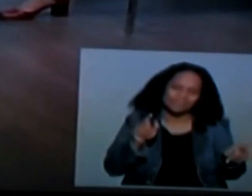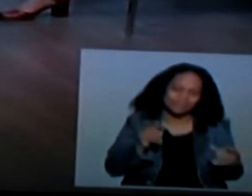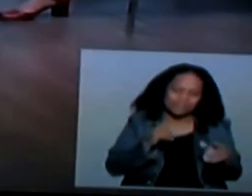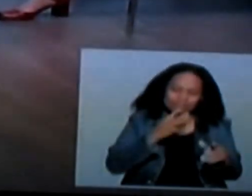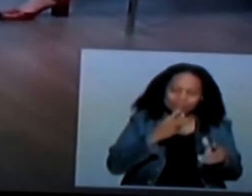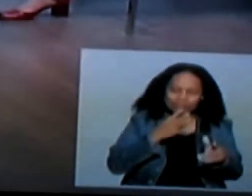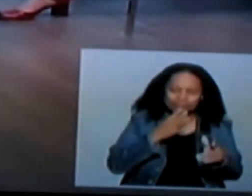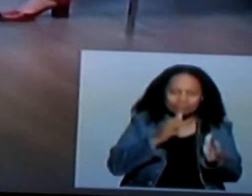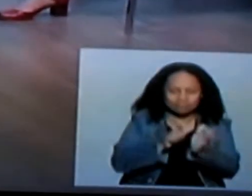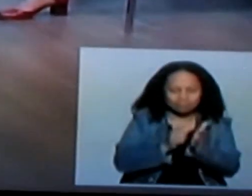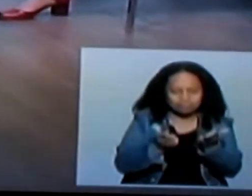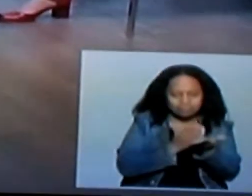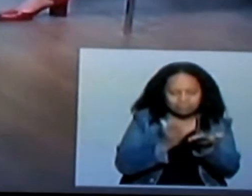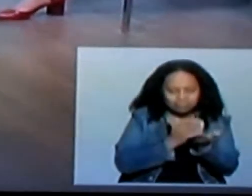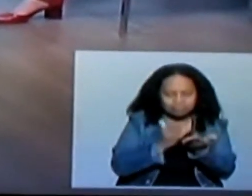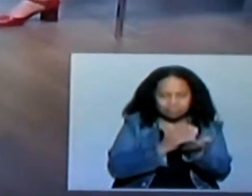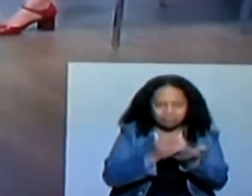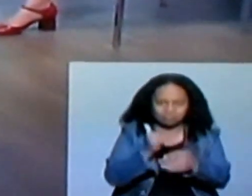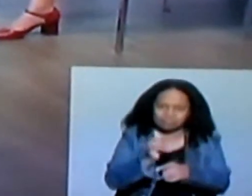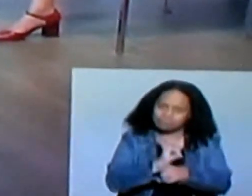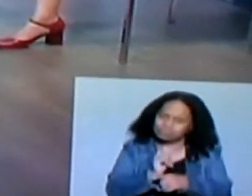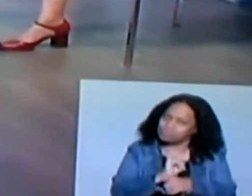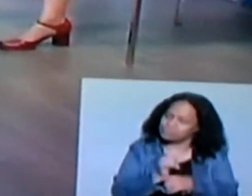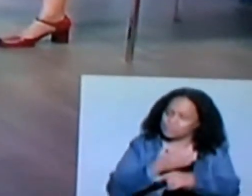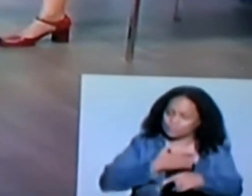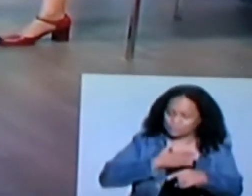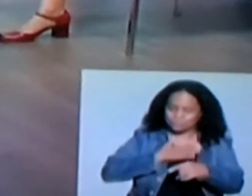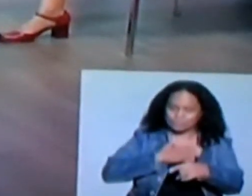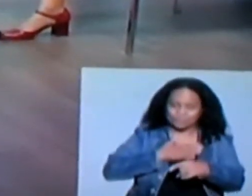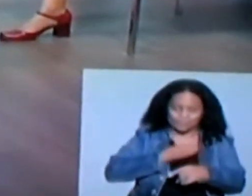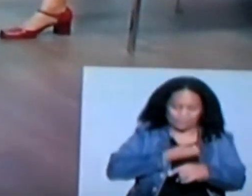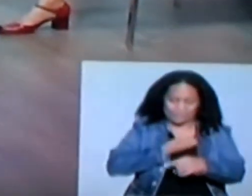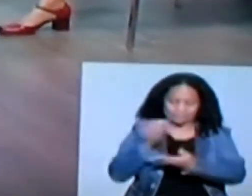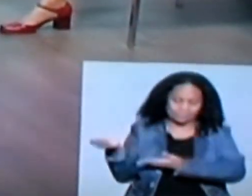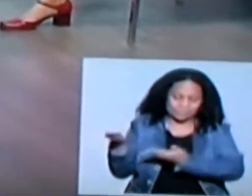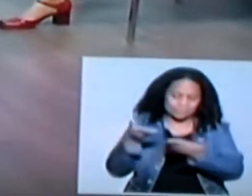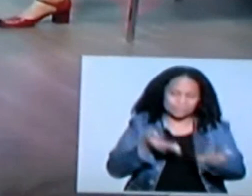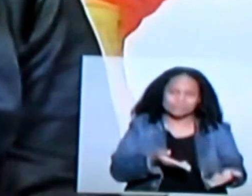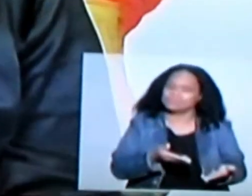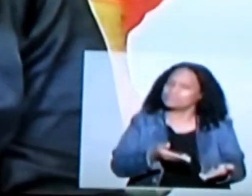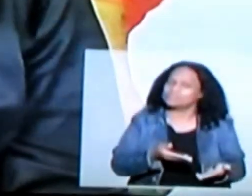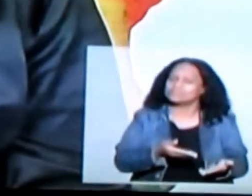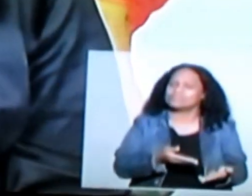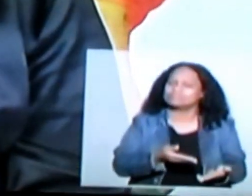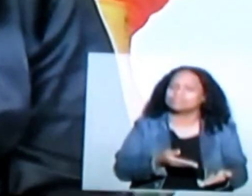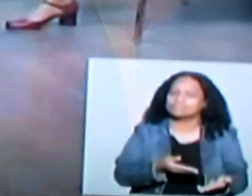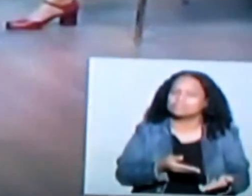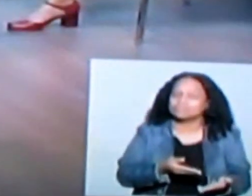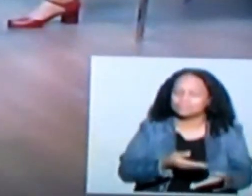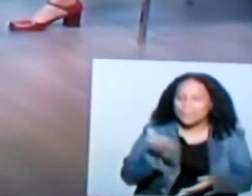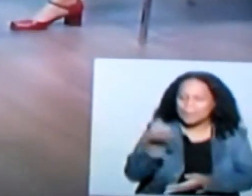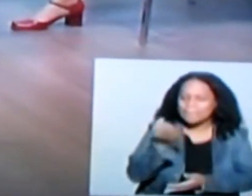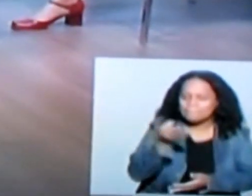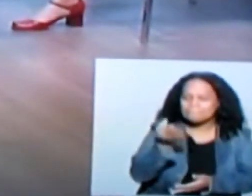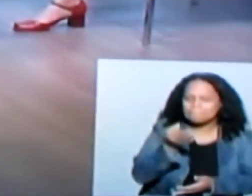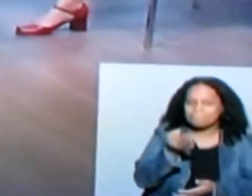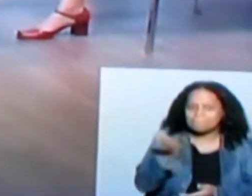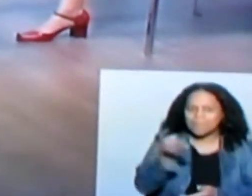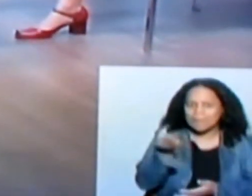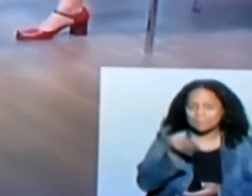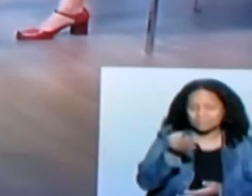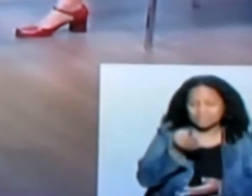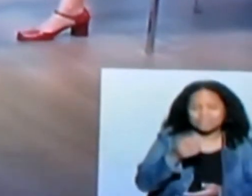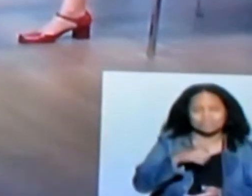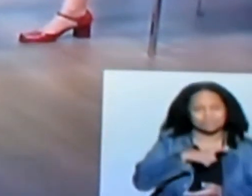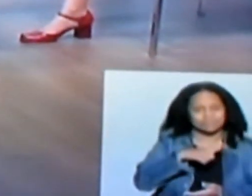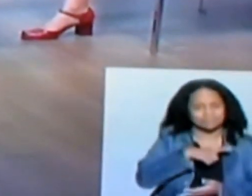e de booktubers, né? E a Thaís tem o conto dela e eu tenho o meu. Minha vida me trouxe da Thaís a perfeição em existir. Perfeição